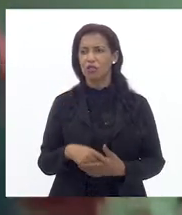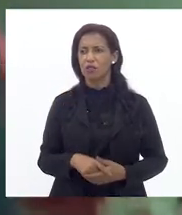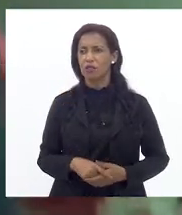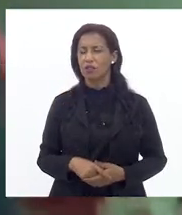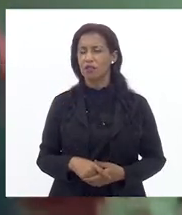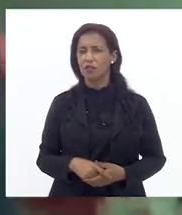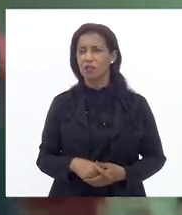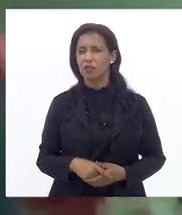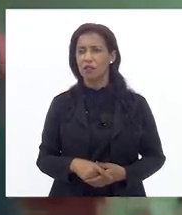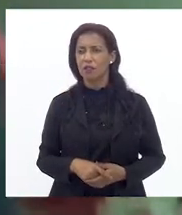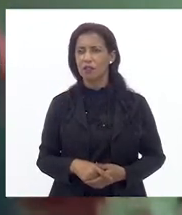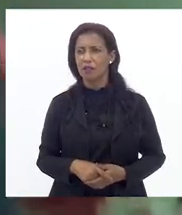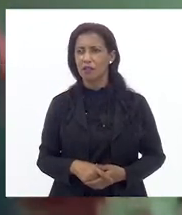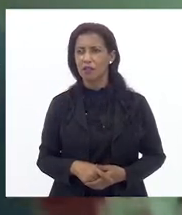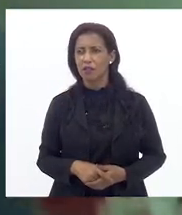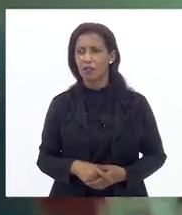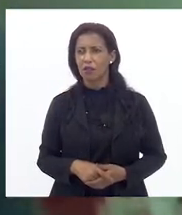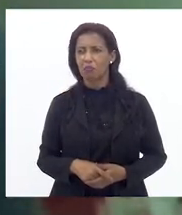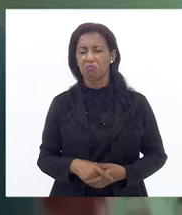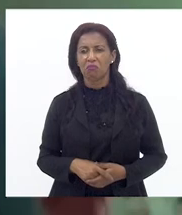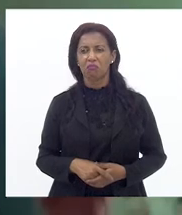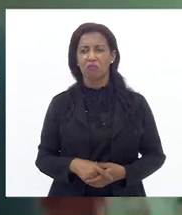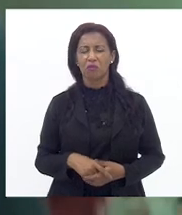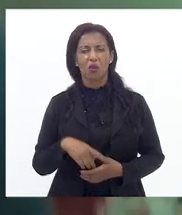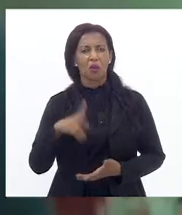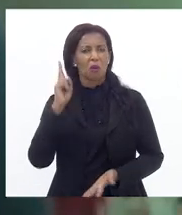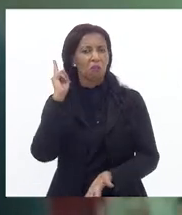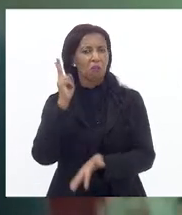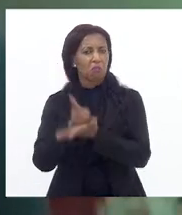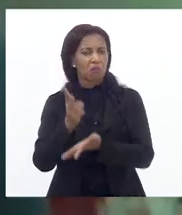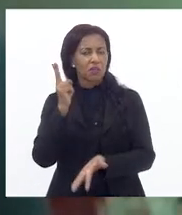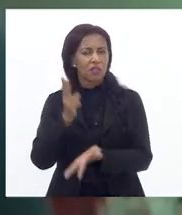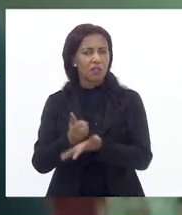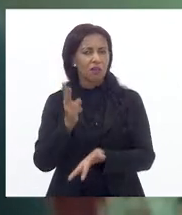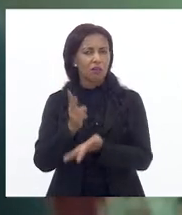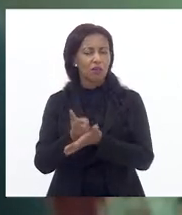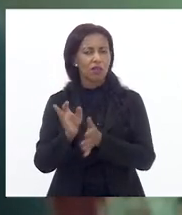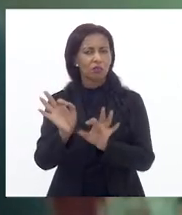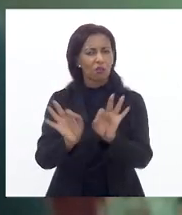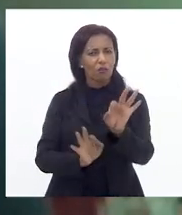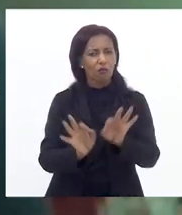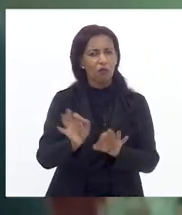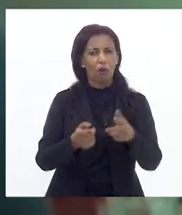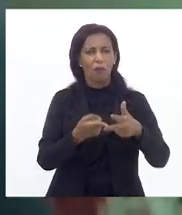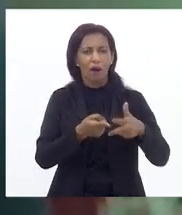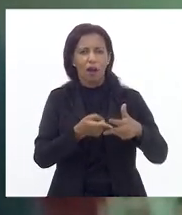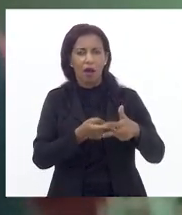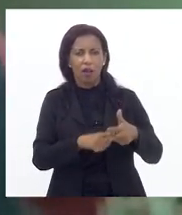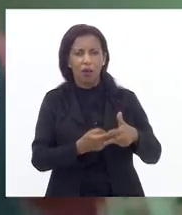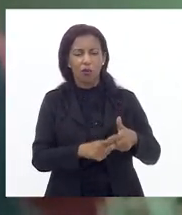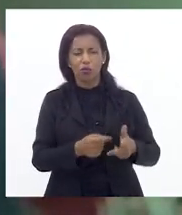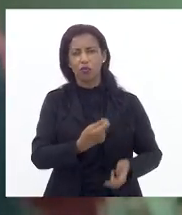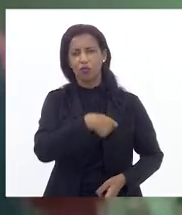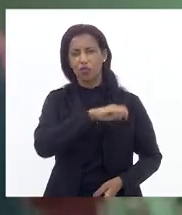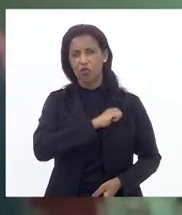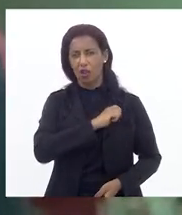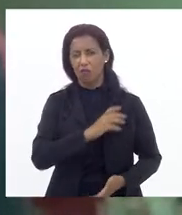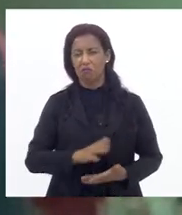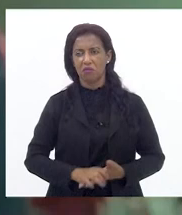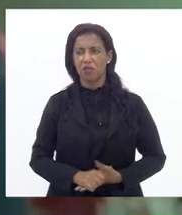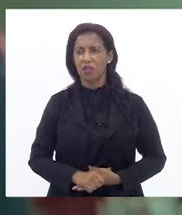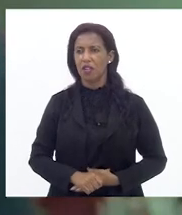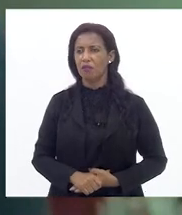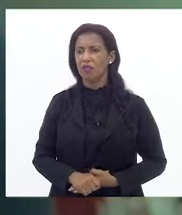e são discutidas das mesmas maneira ajuste arrocho fiscal